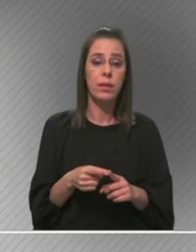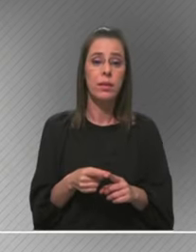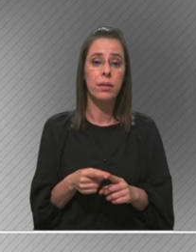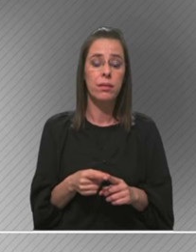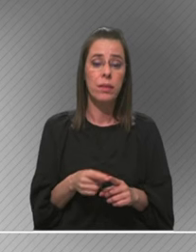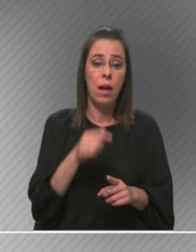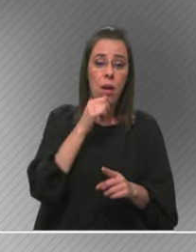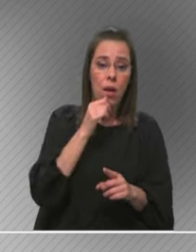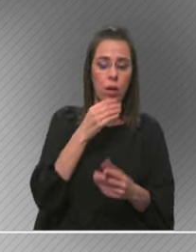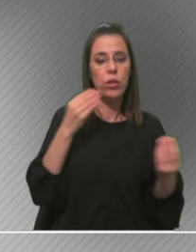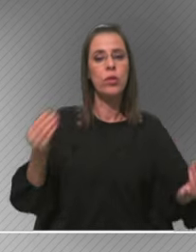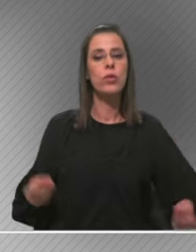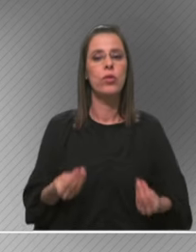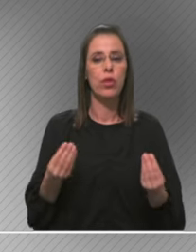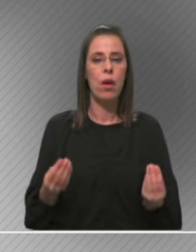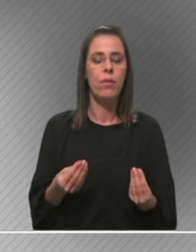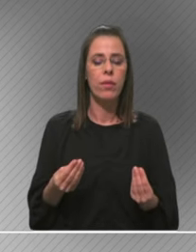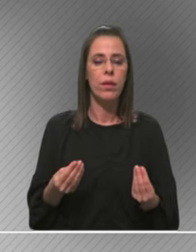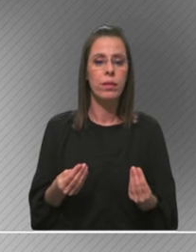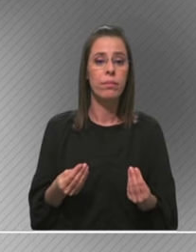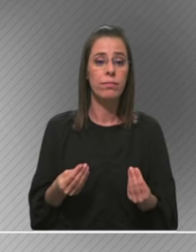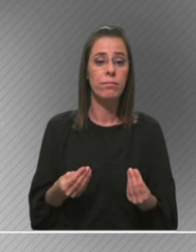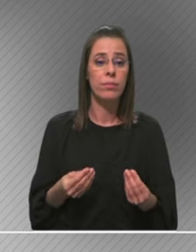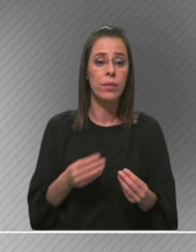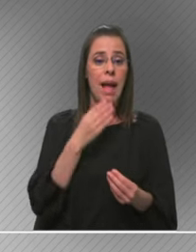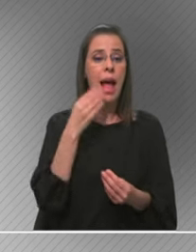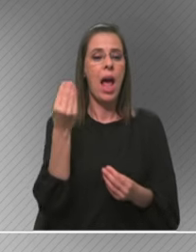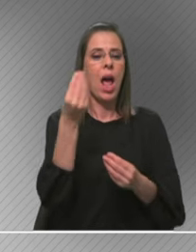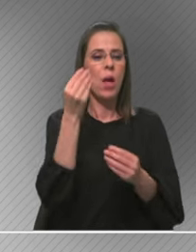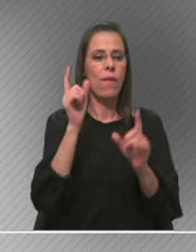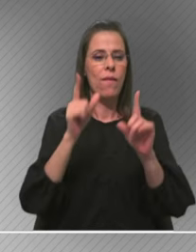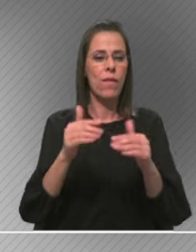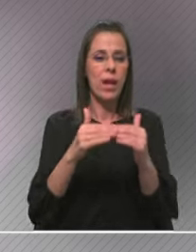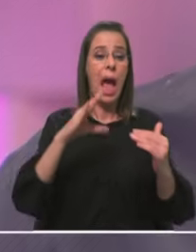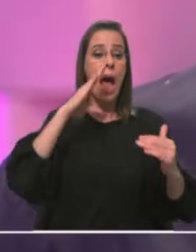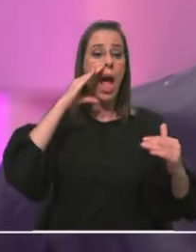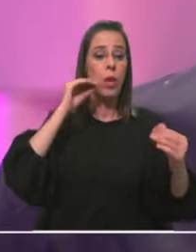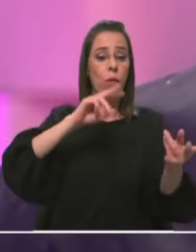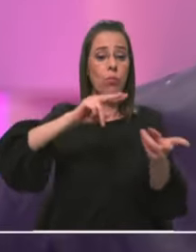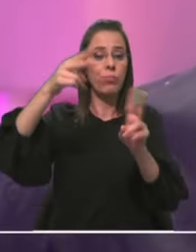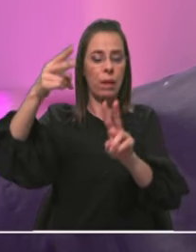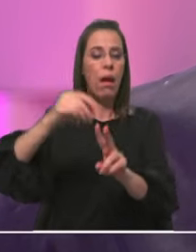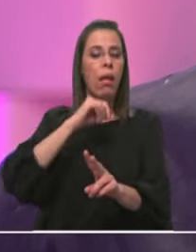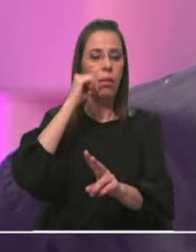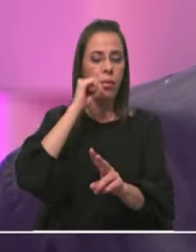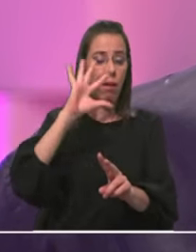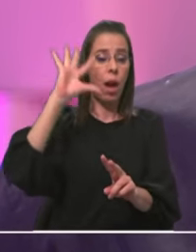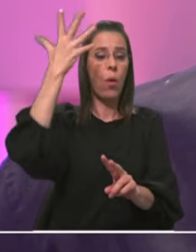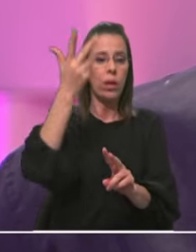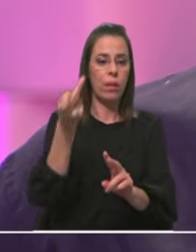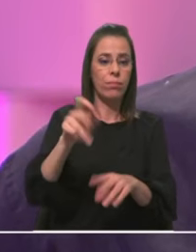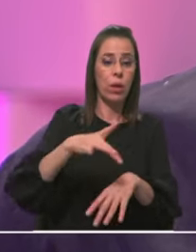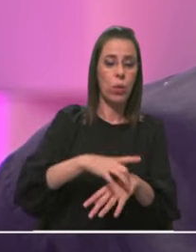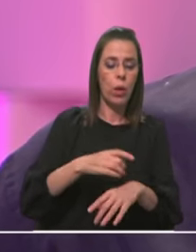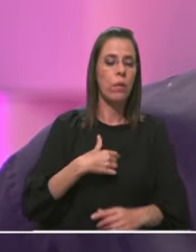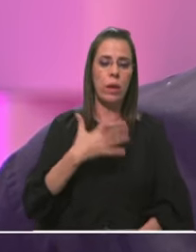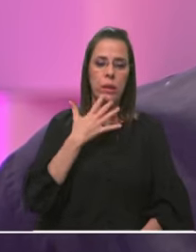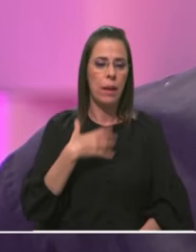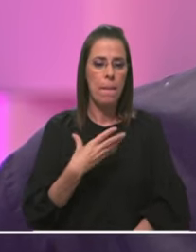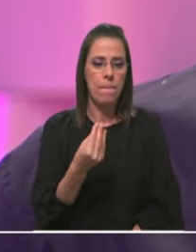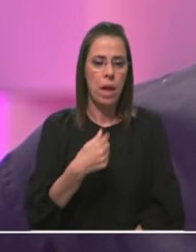e e em jovens h no final da adolescência início da fase adulta é muito recorrente e portanto eu tive sempre esse